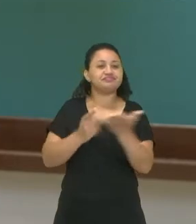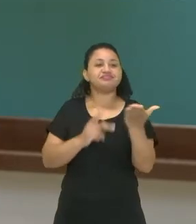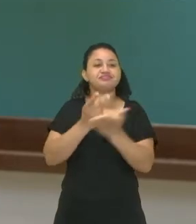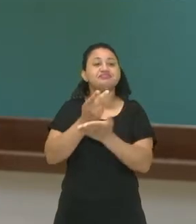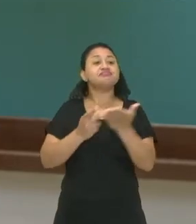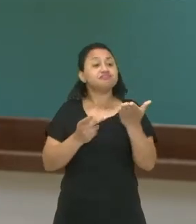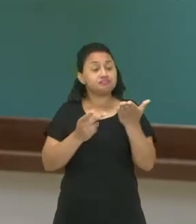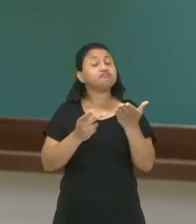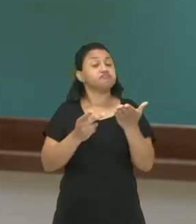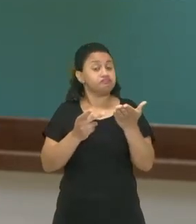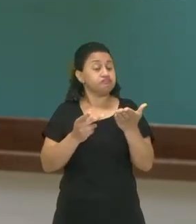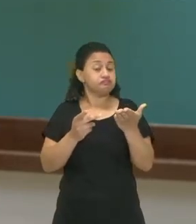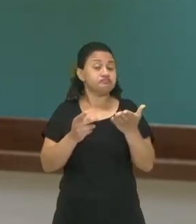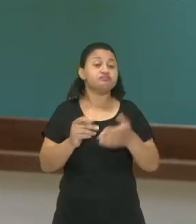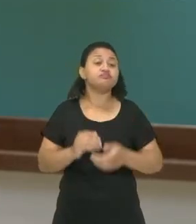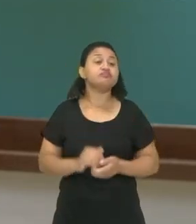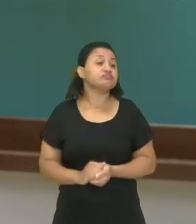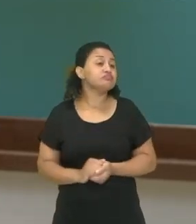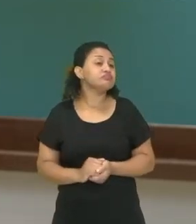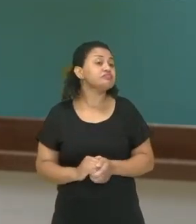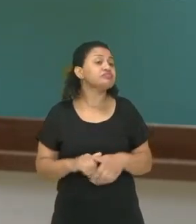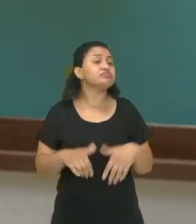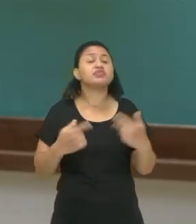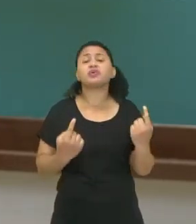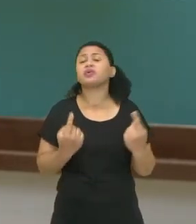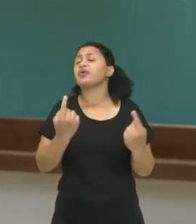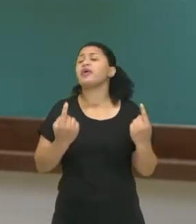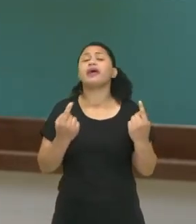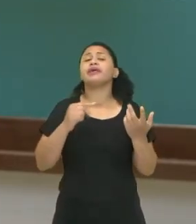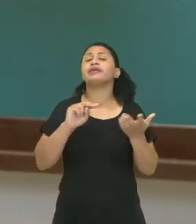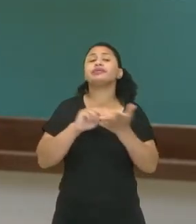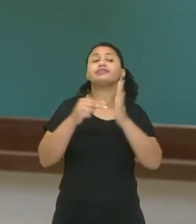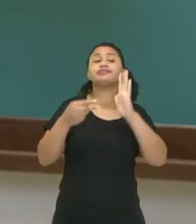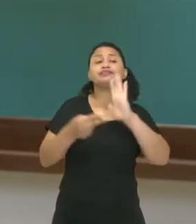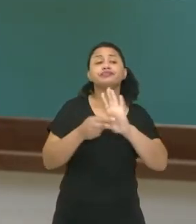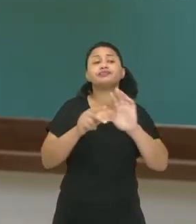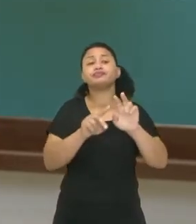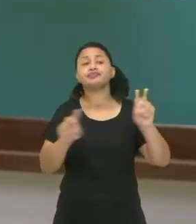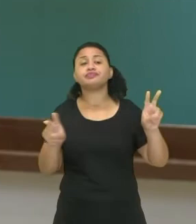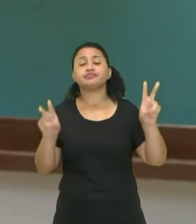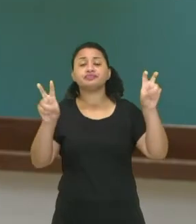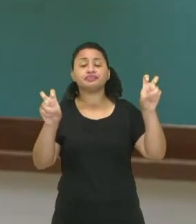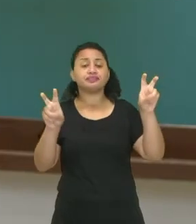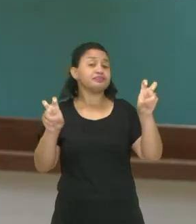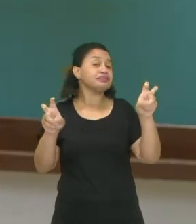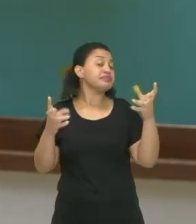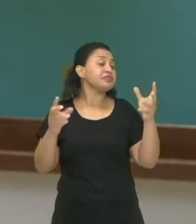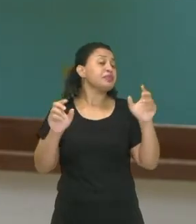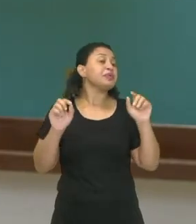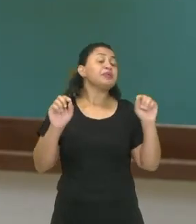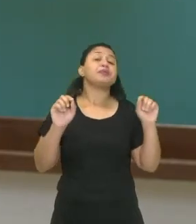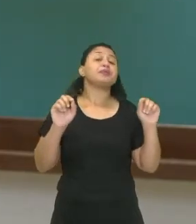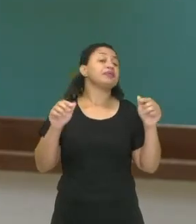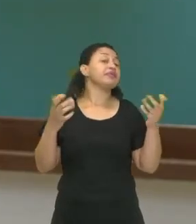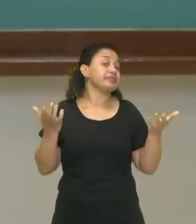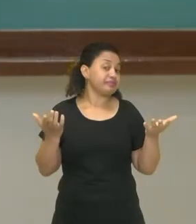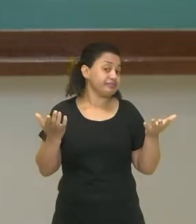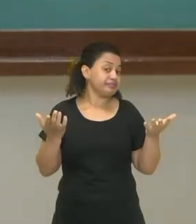sono sobre a laje fria. Qual que é o efeito, então, destes outros versos produzidos no